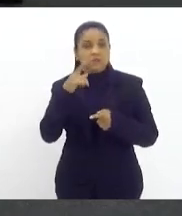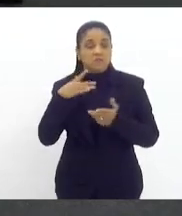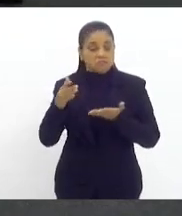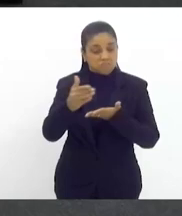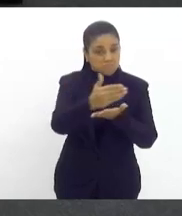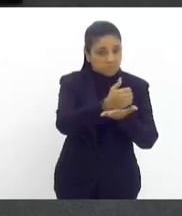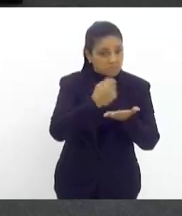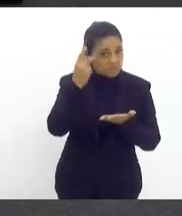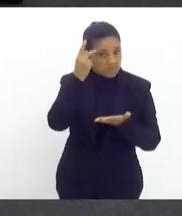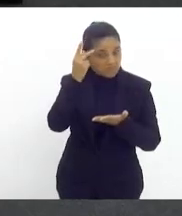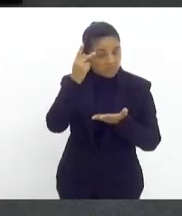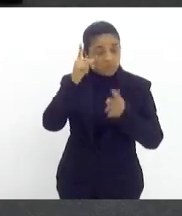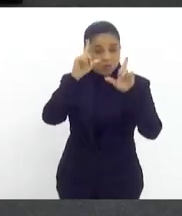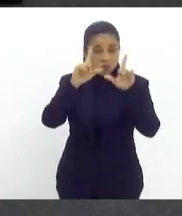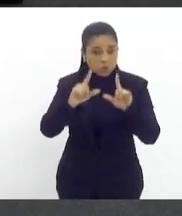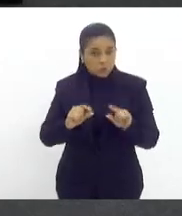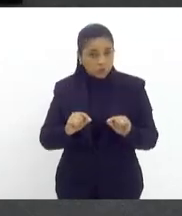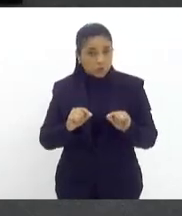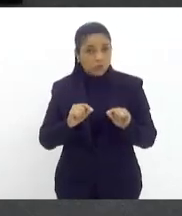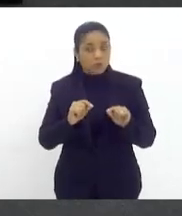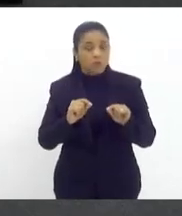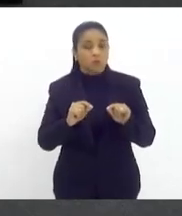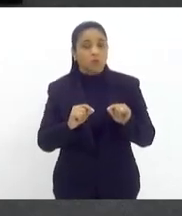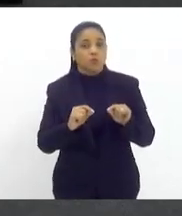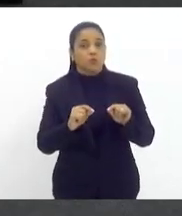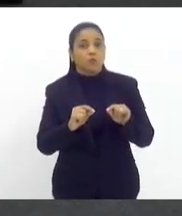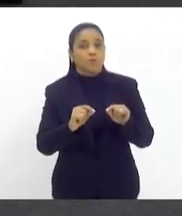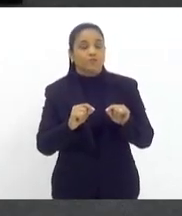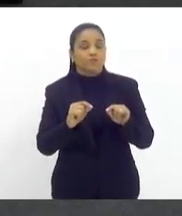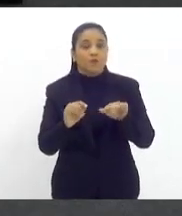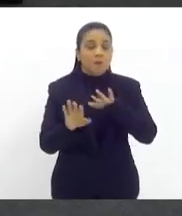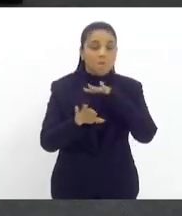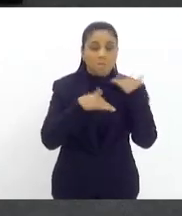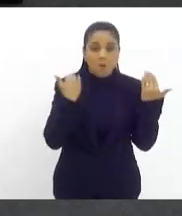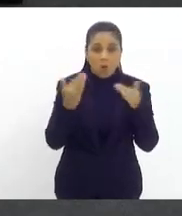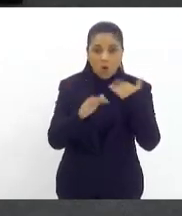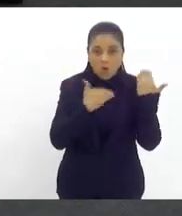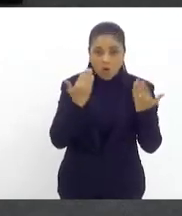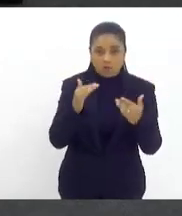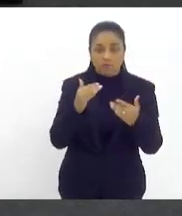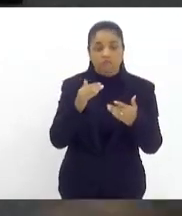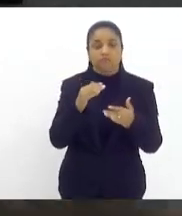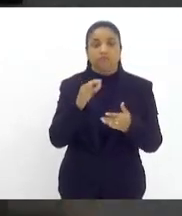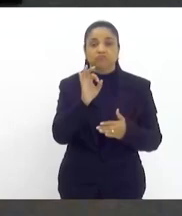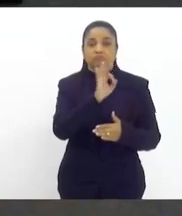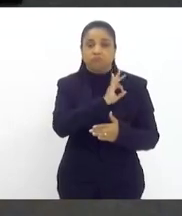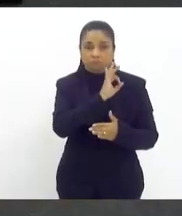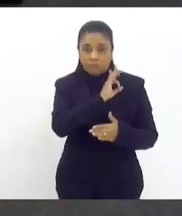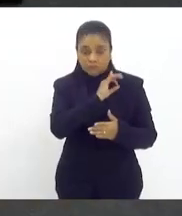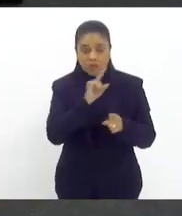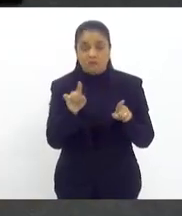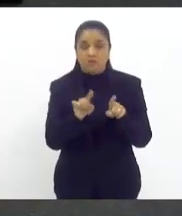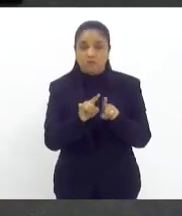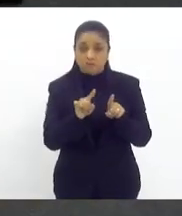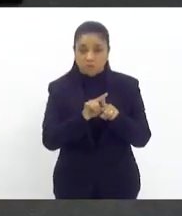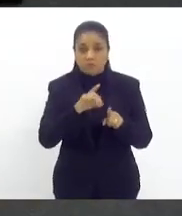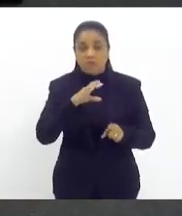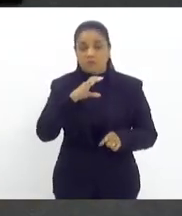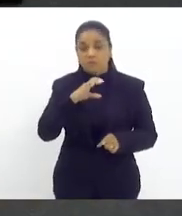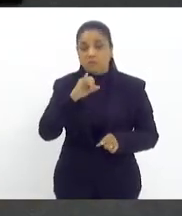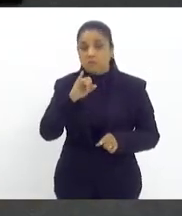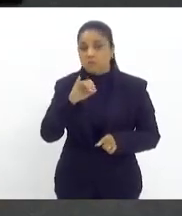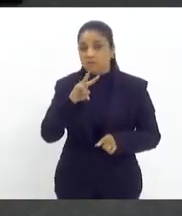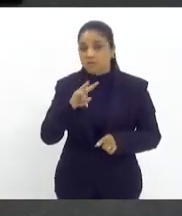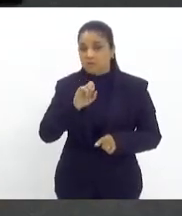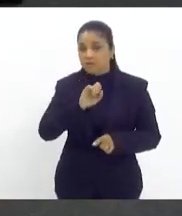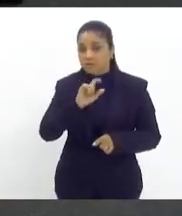civis, como reduziu a mortalidade dos policiais. Vossa Excelência viu, Tiago Ju. Então, nós